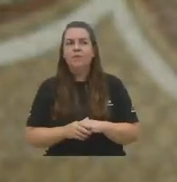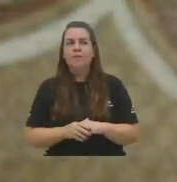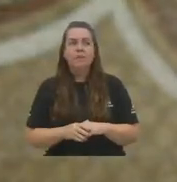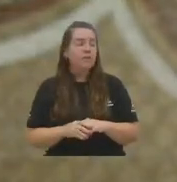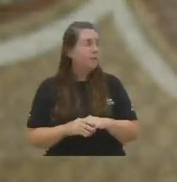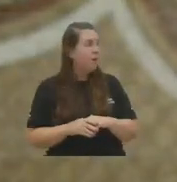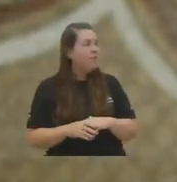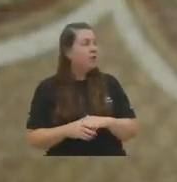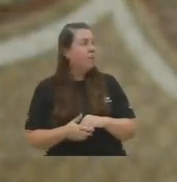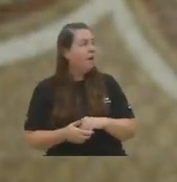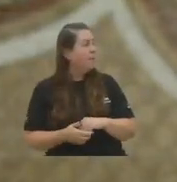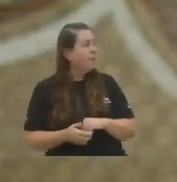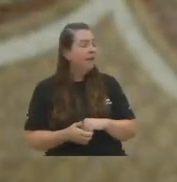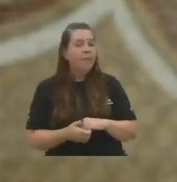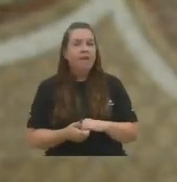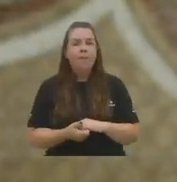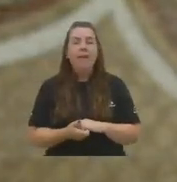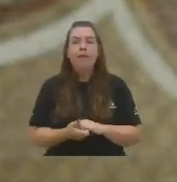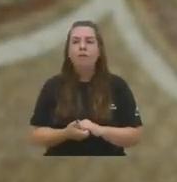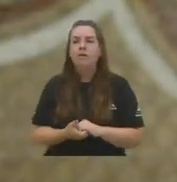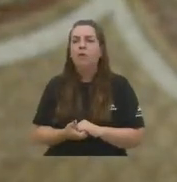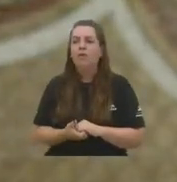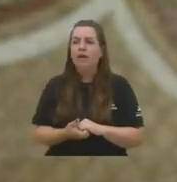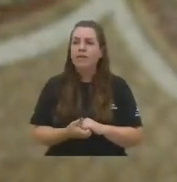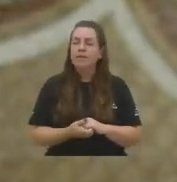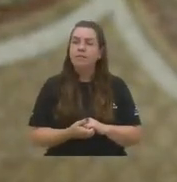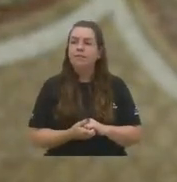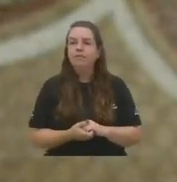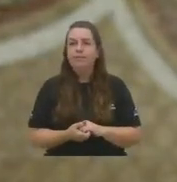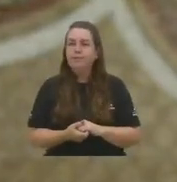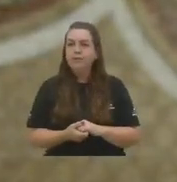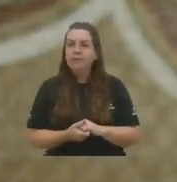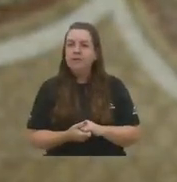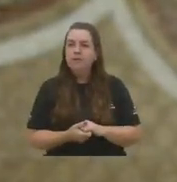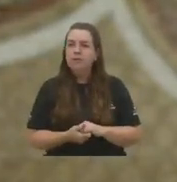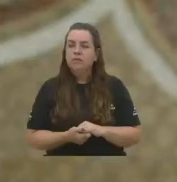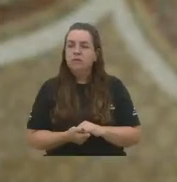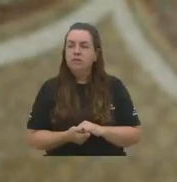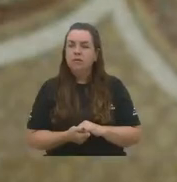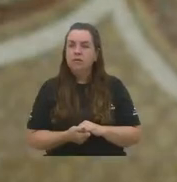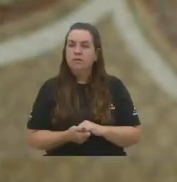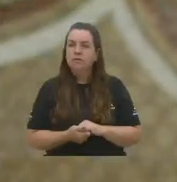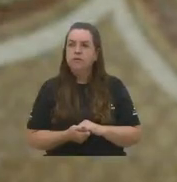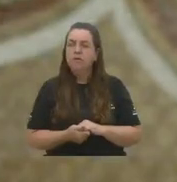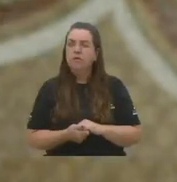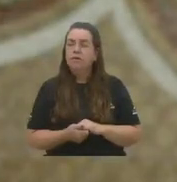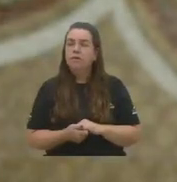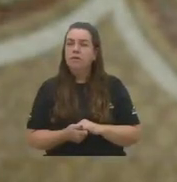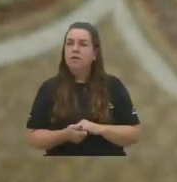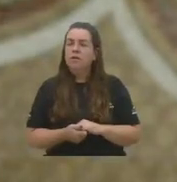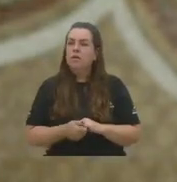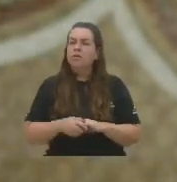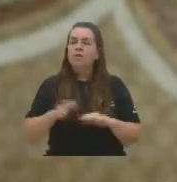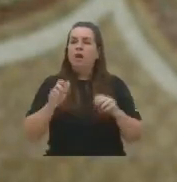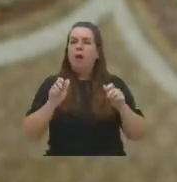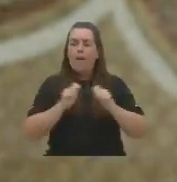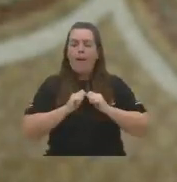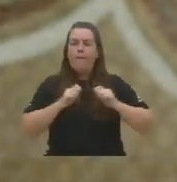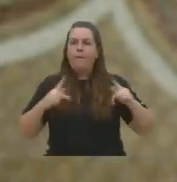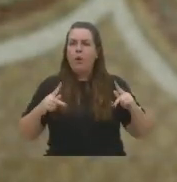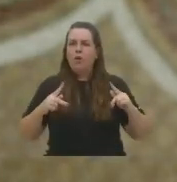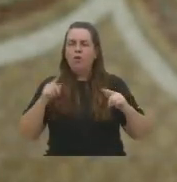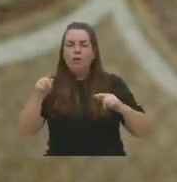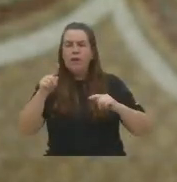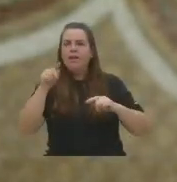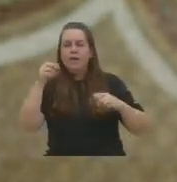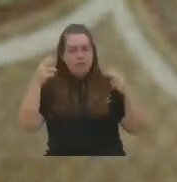da Frígia, fortalecendo todos os discípulos. Chegou a Éfeso um judeu chamado Apolo, natural